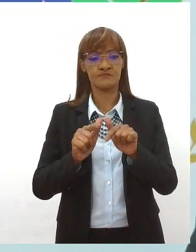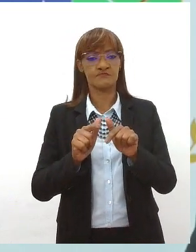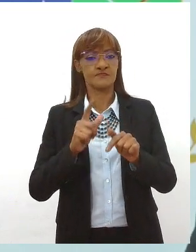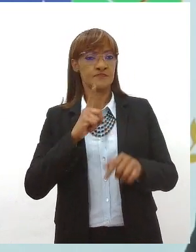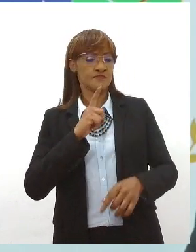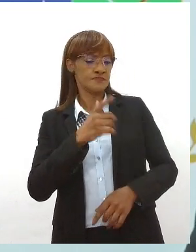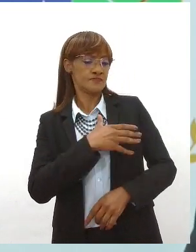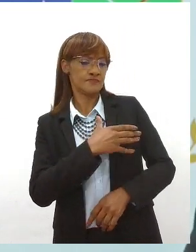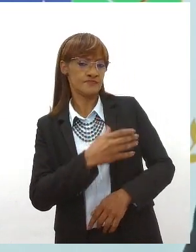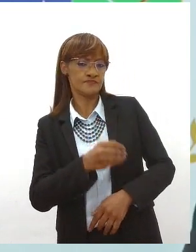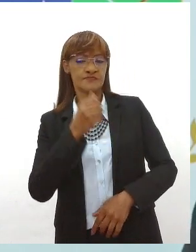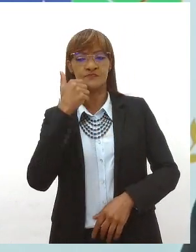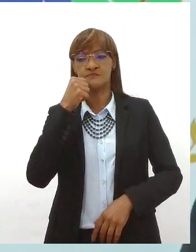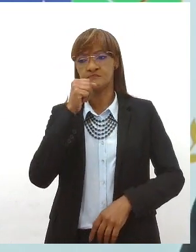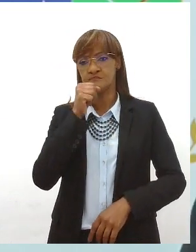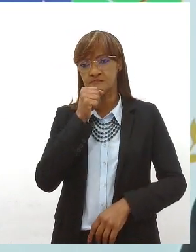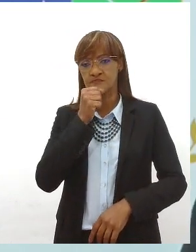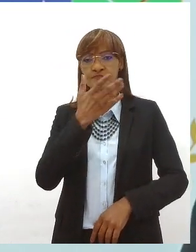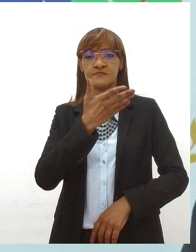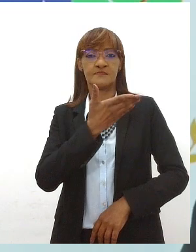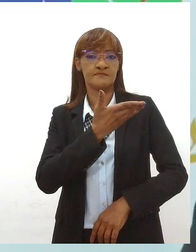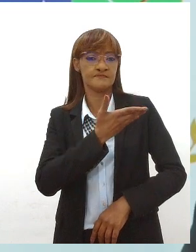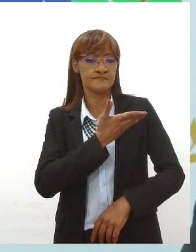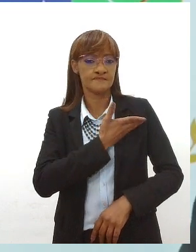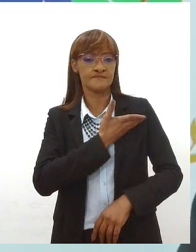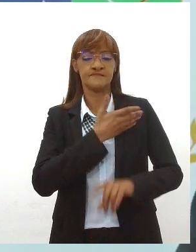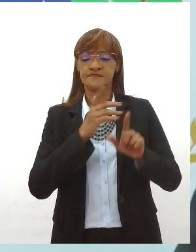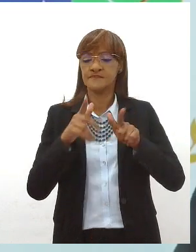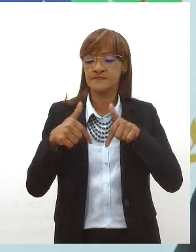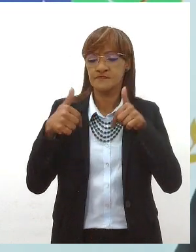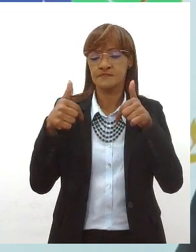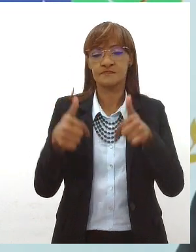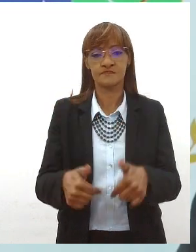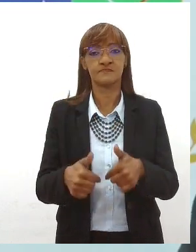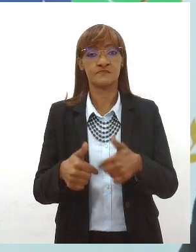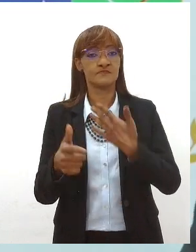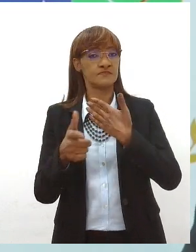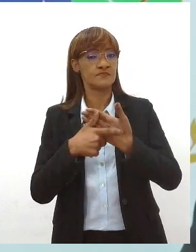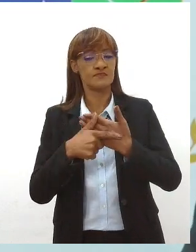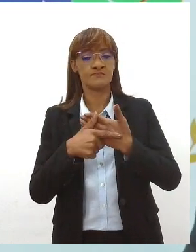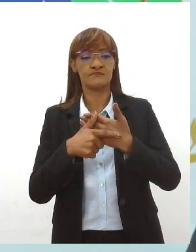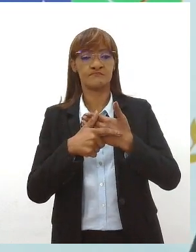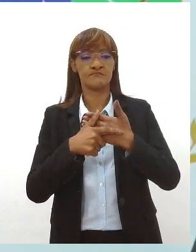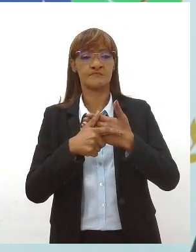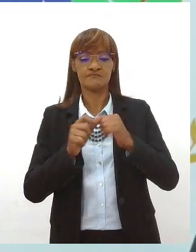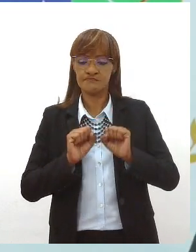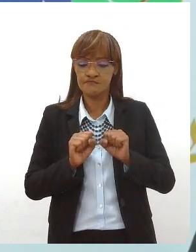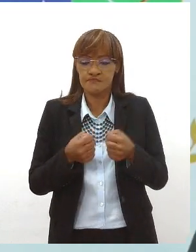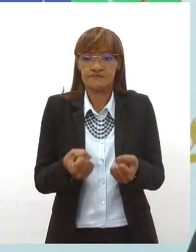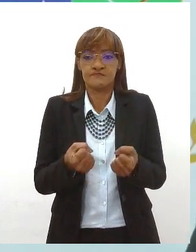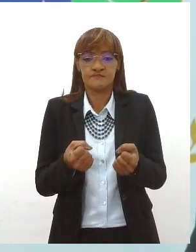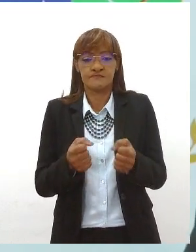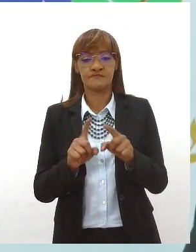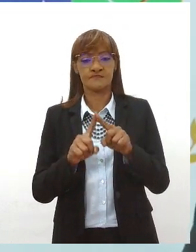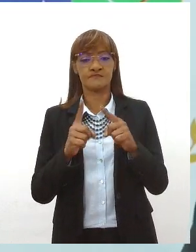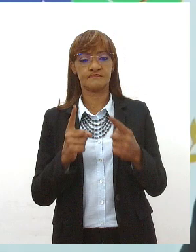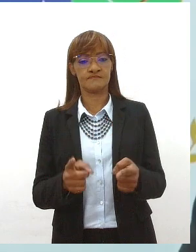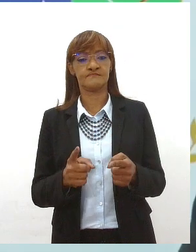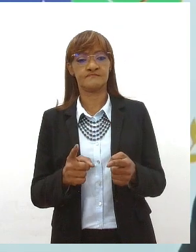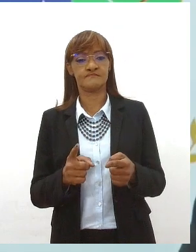companheira, ela é mulher de luta, ela é mulher que batalha. Mas nada disso tira a sua referência, o